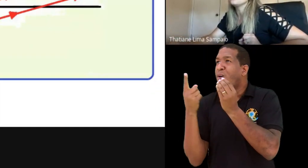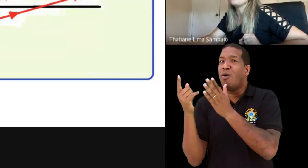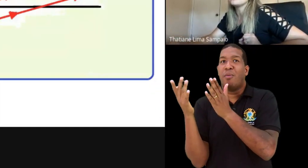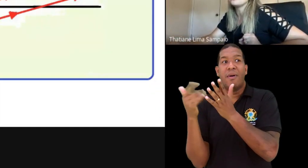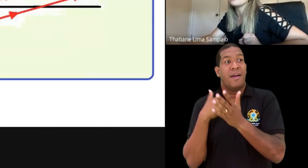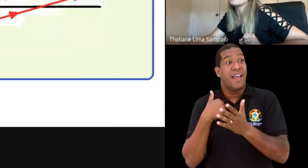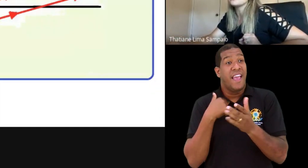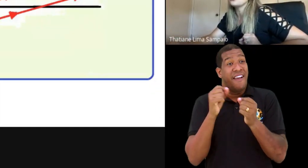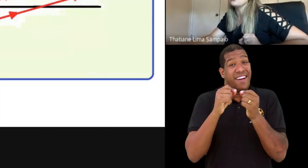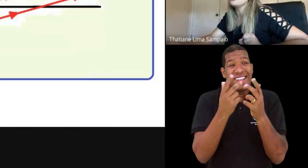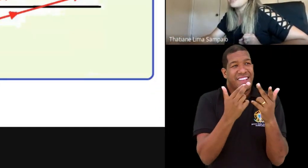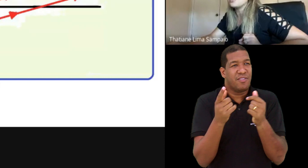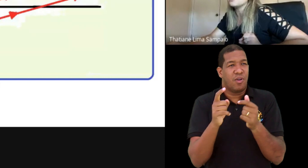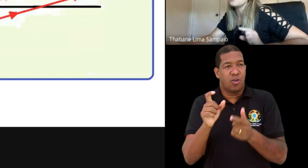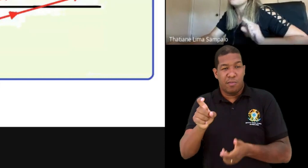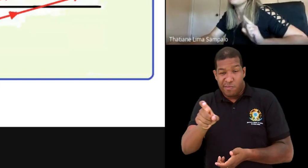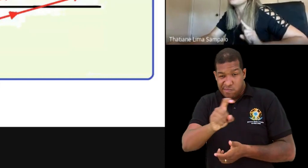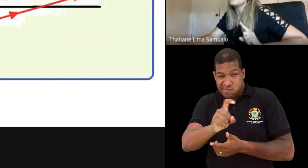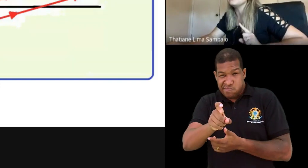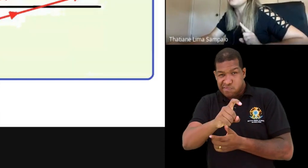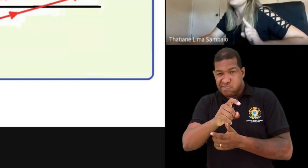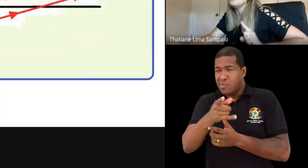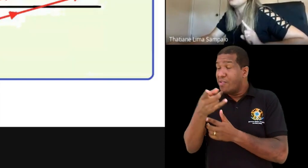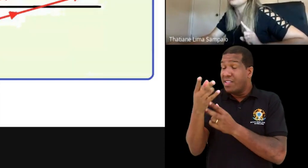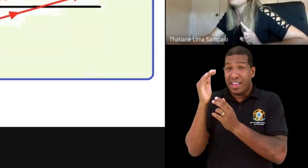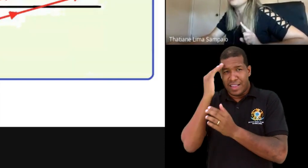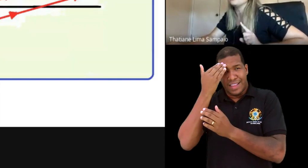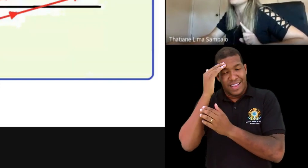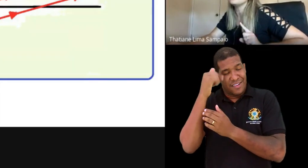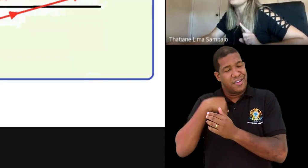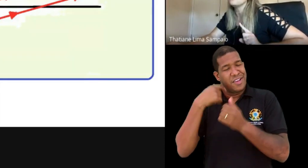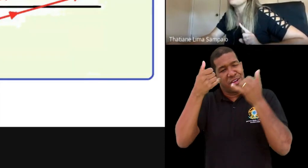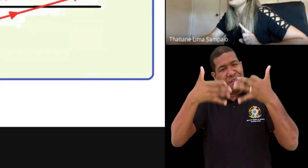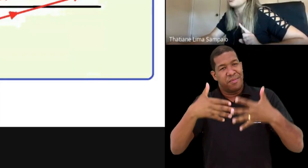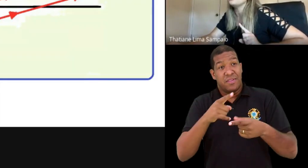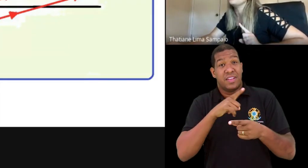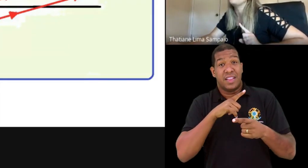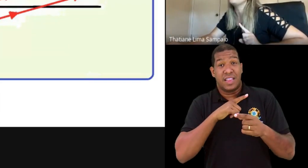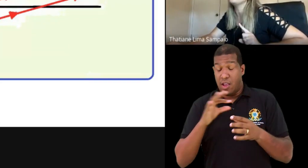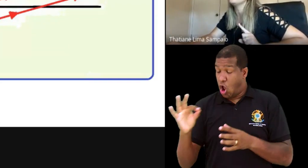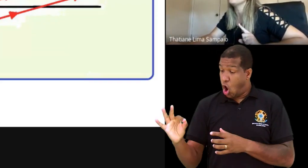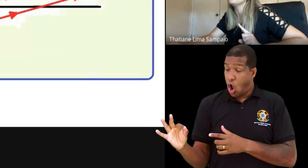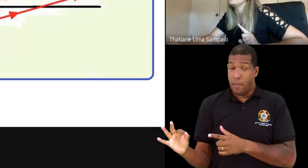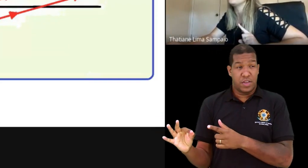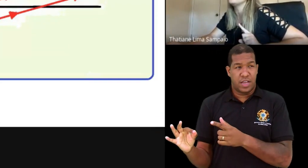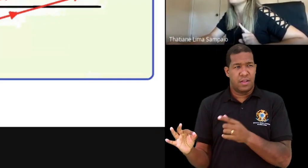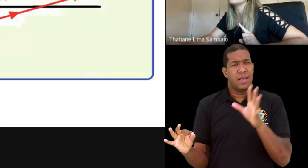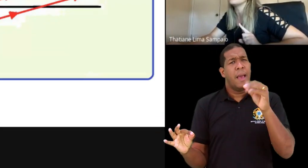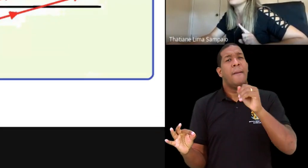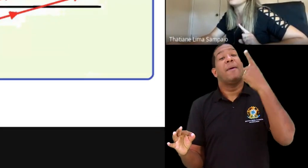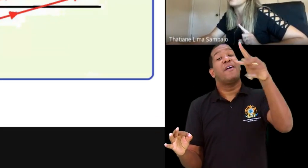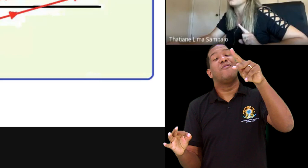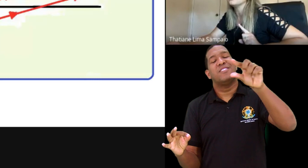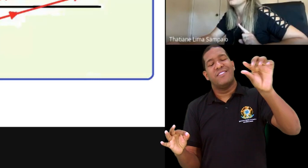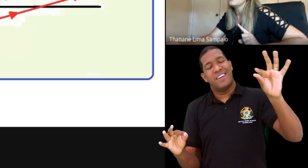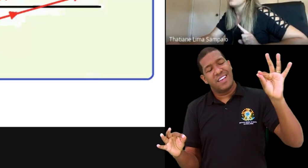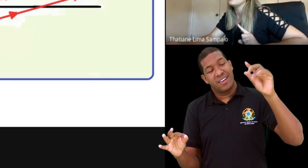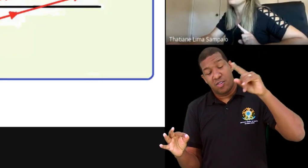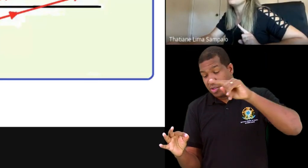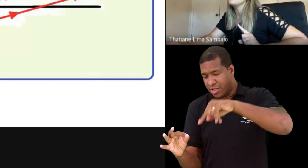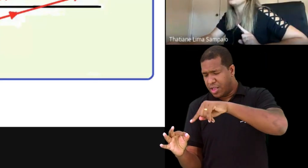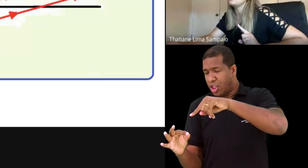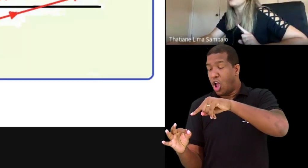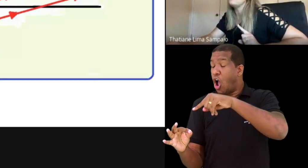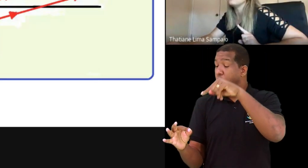direção que eu estou fazendo com a setinha do mouse, para vocês entenderem o que eu estou falando. Vocês têm um objeto, vão com o dedo de vocês na tela.